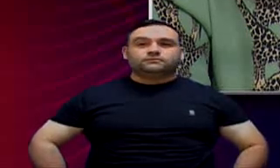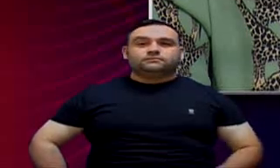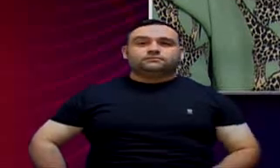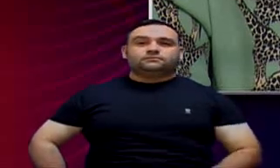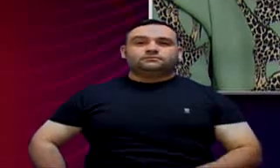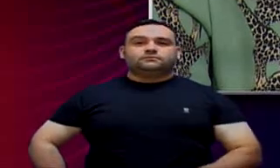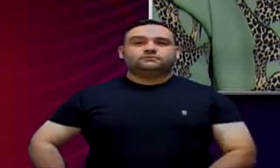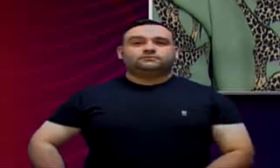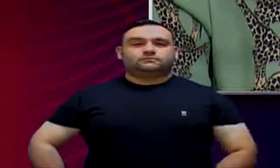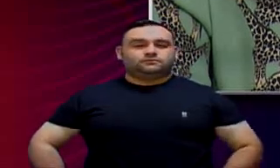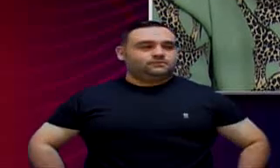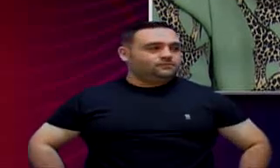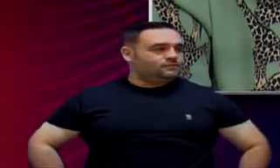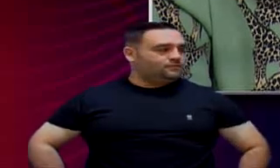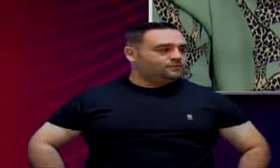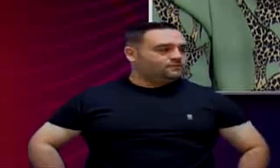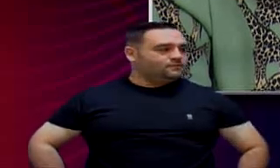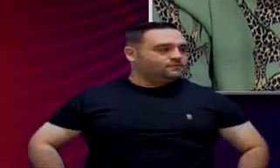você